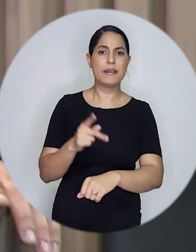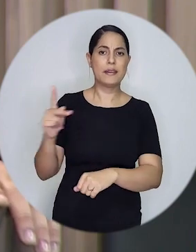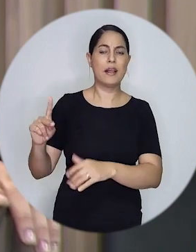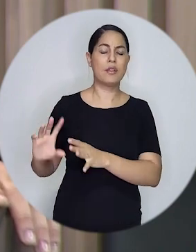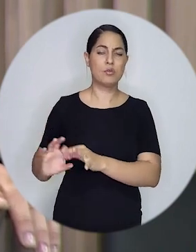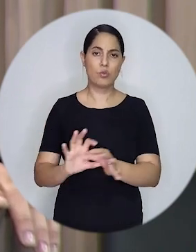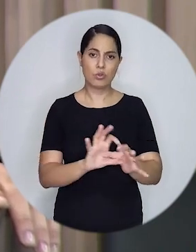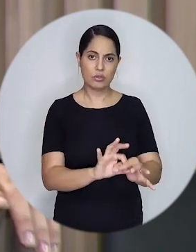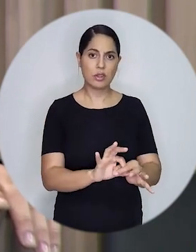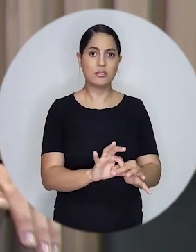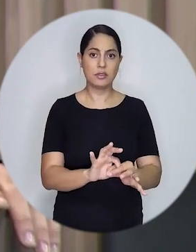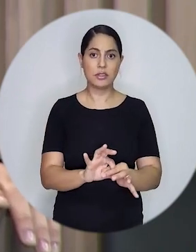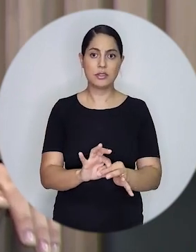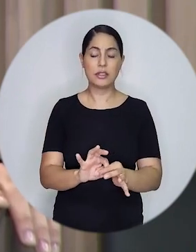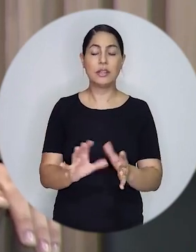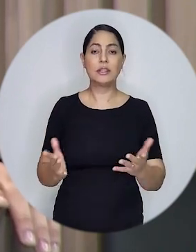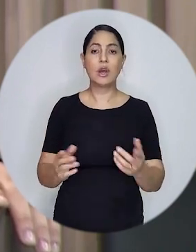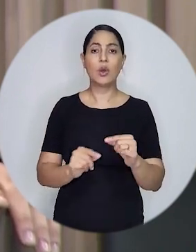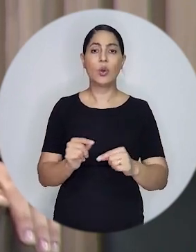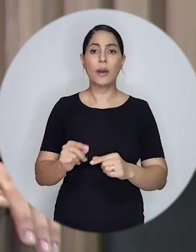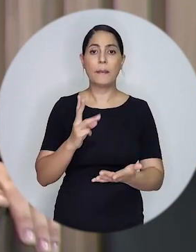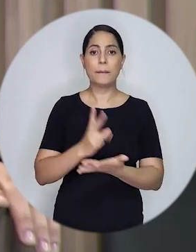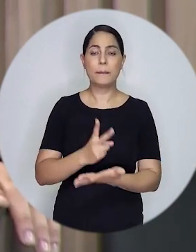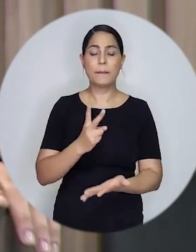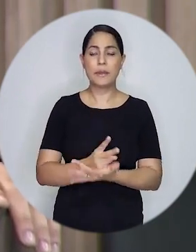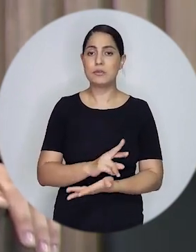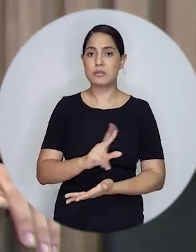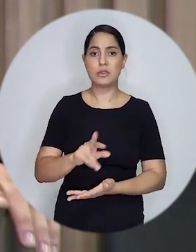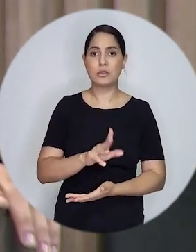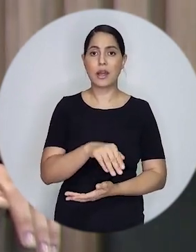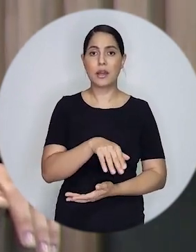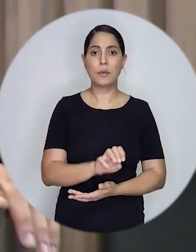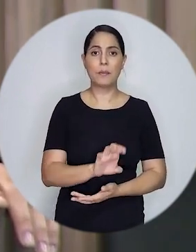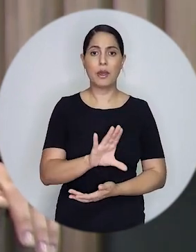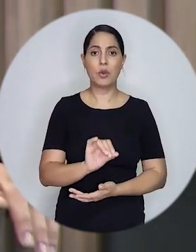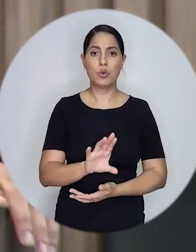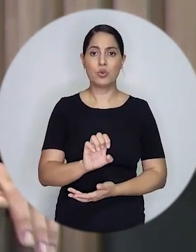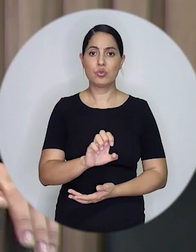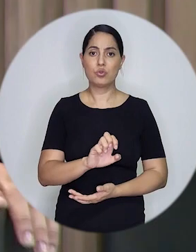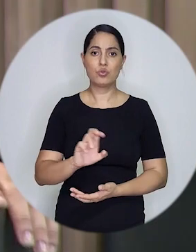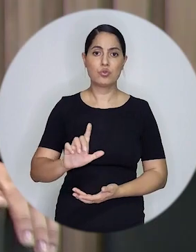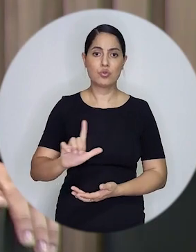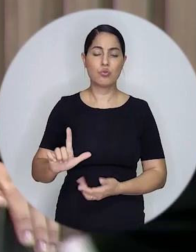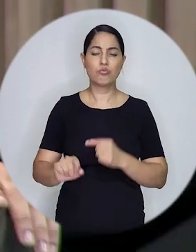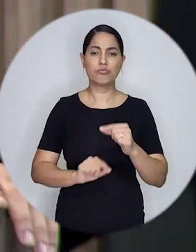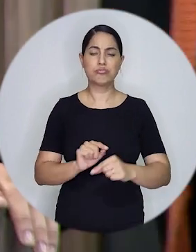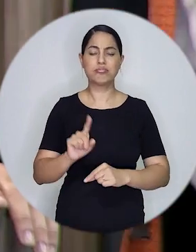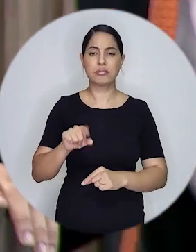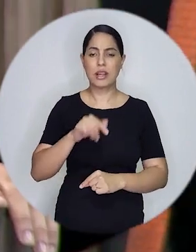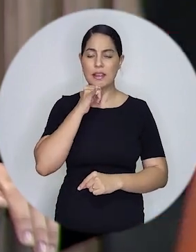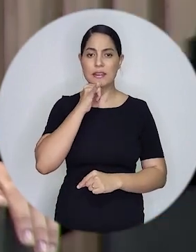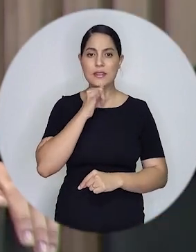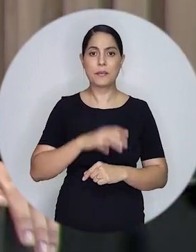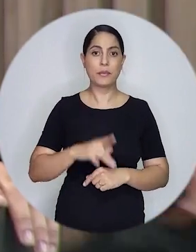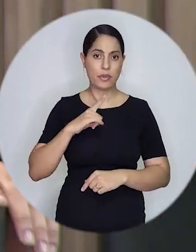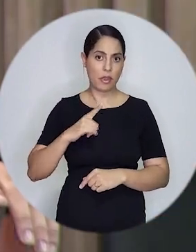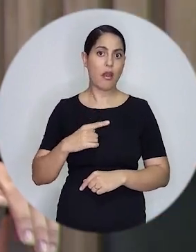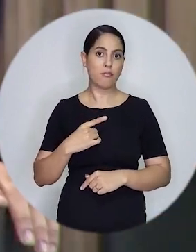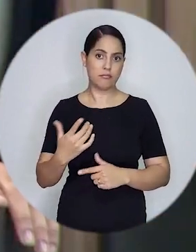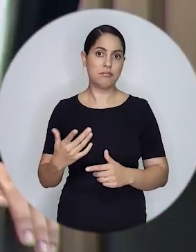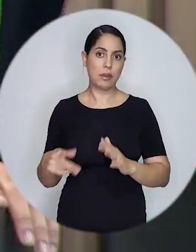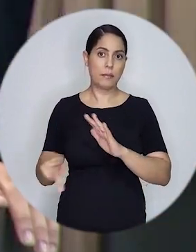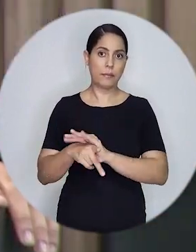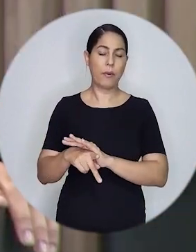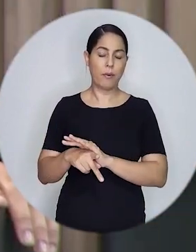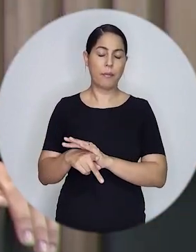país que faz parte da América do Sul, mesmo que eles não estejam no Mercosul. Lá no sistema